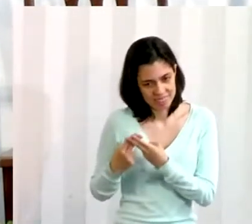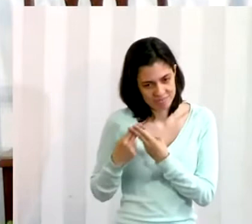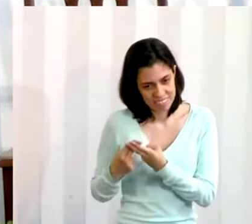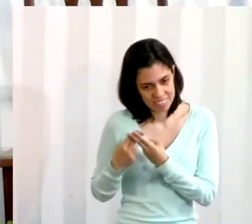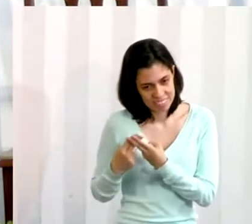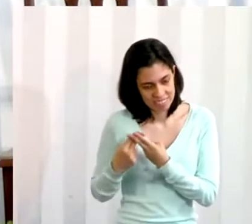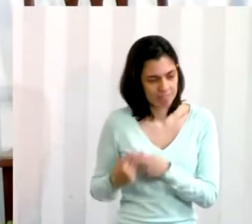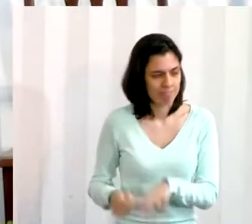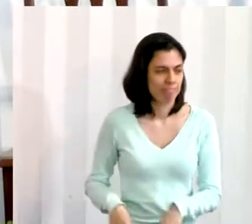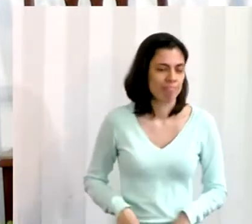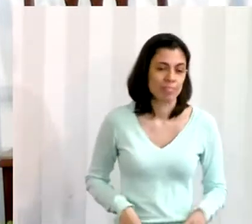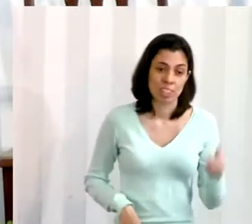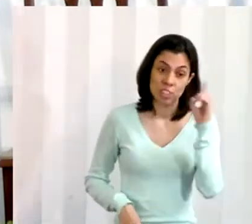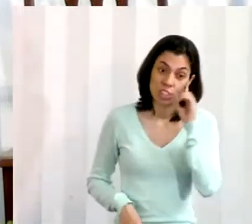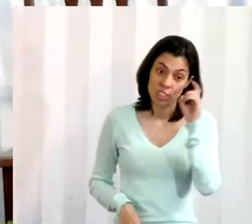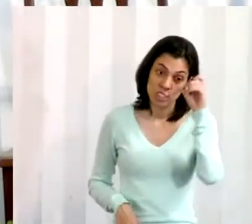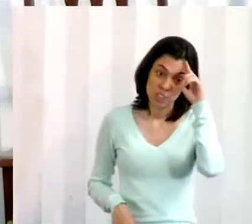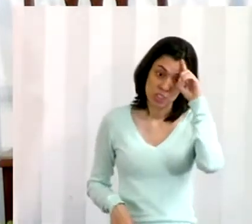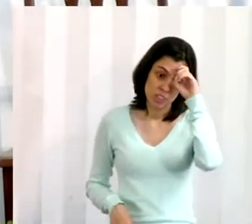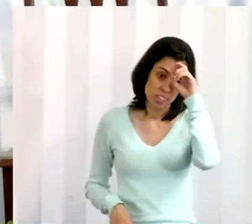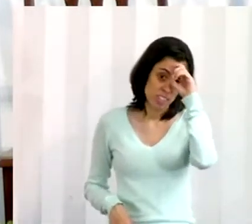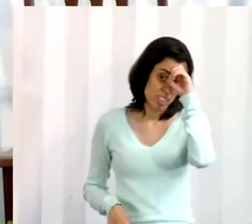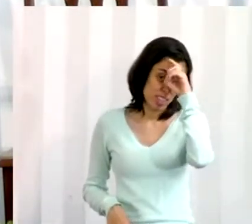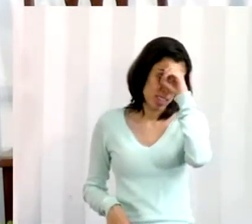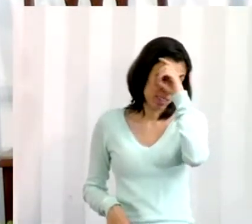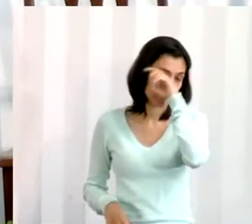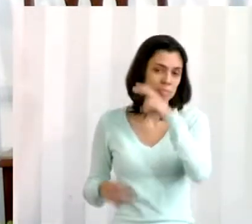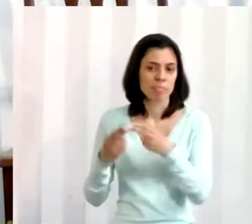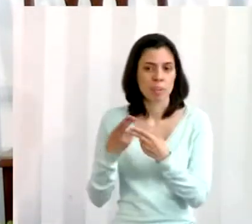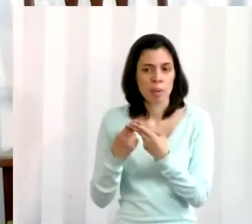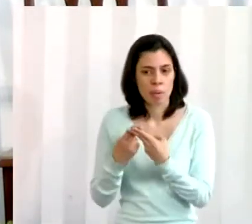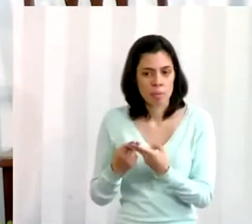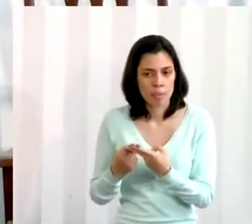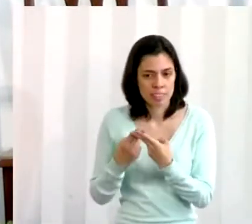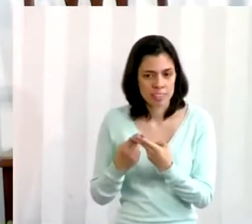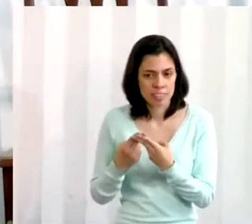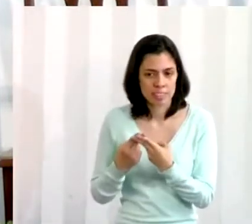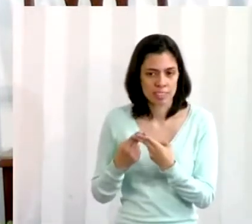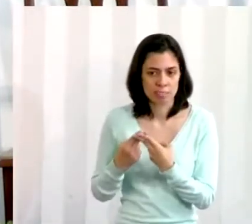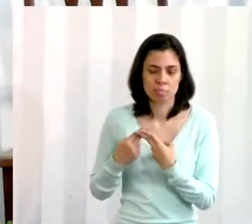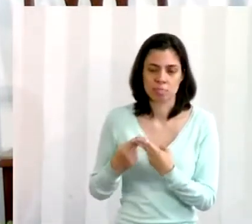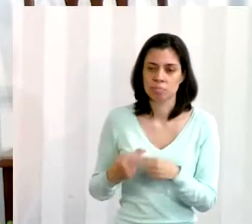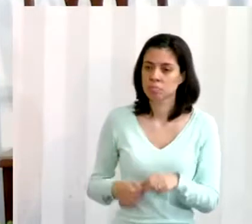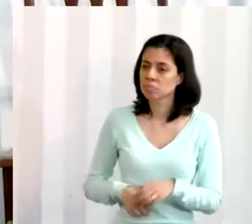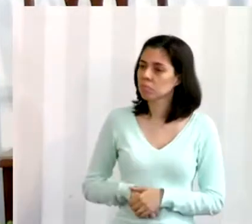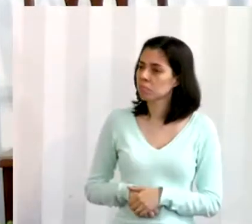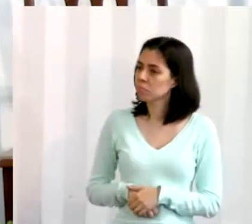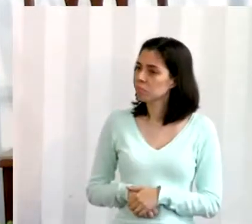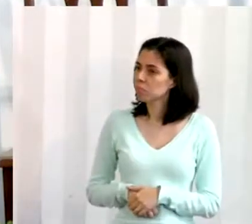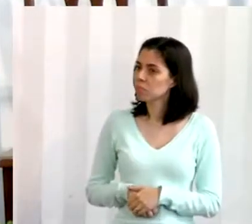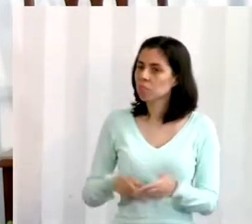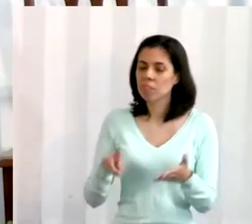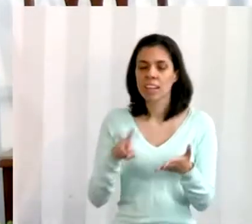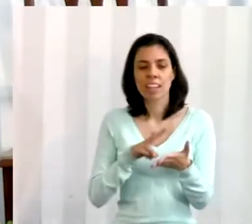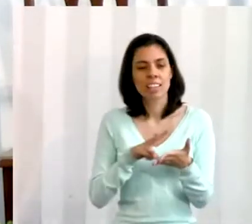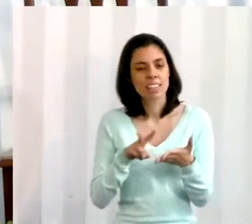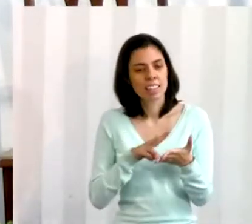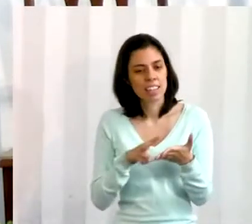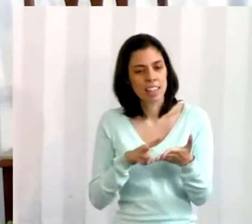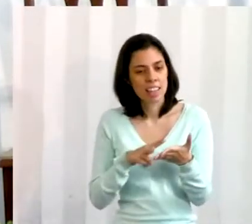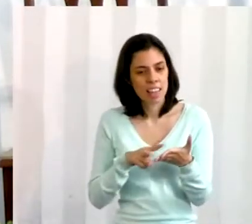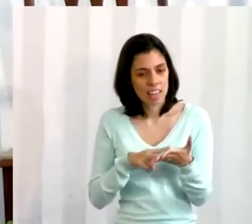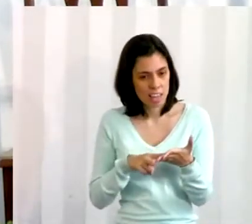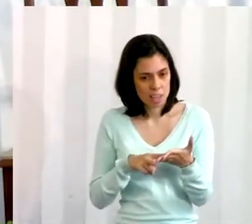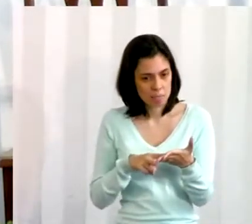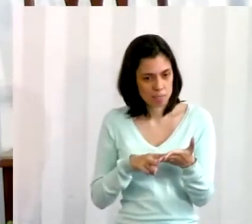descrença. A paciência. Eu vou ler o texto, falar com as crianças